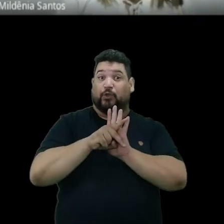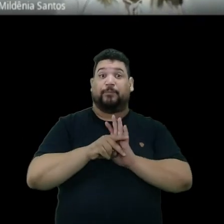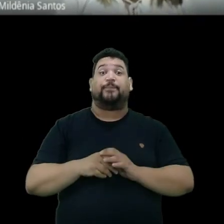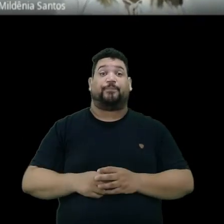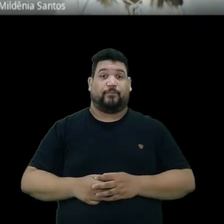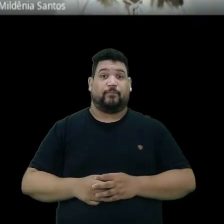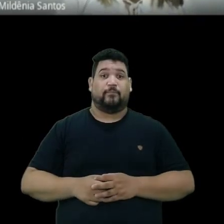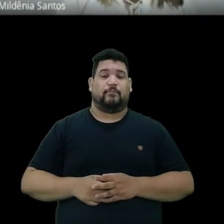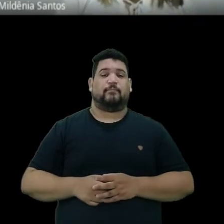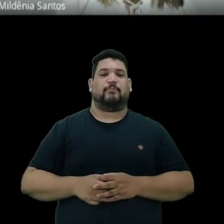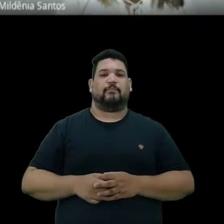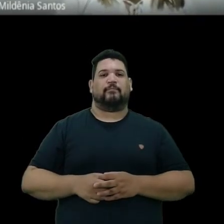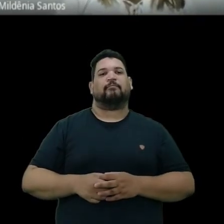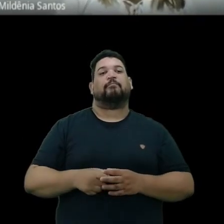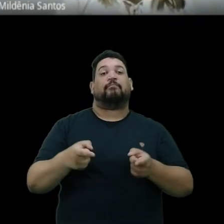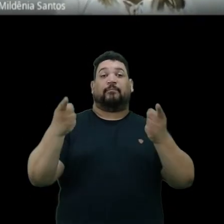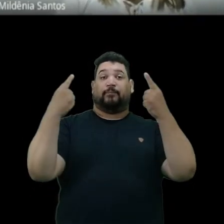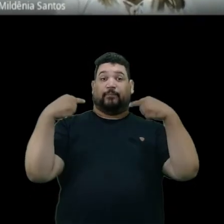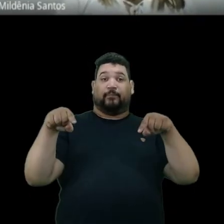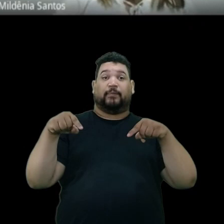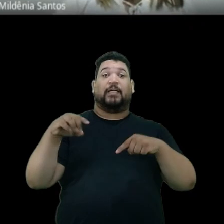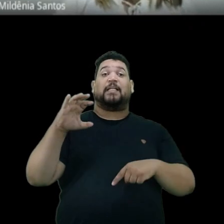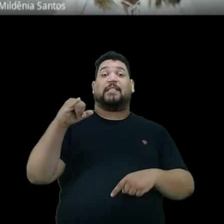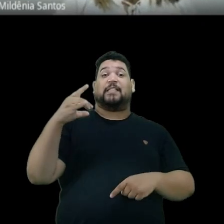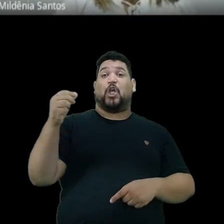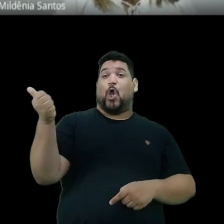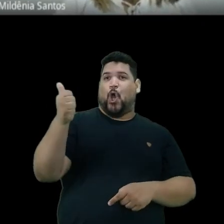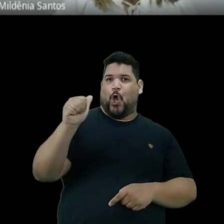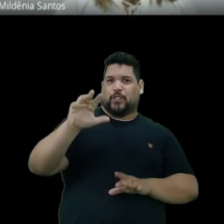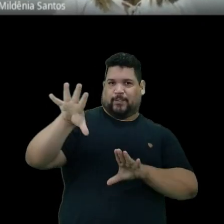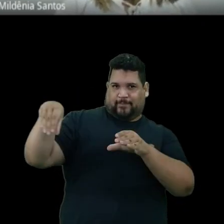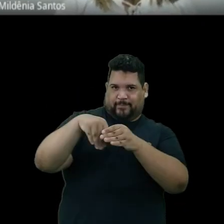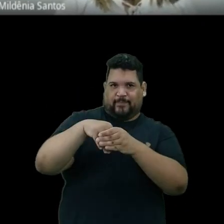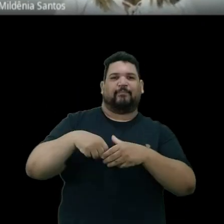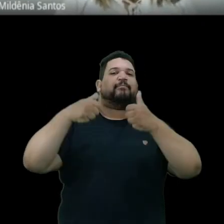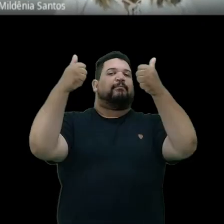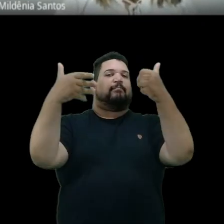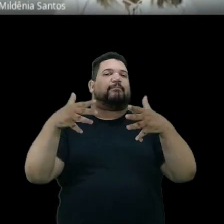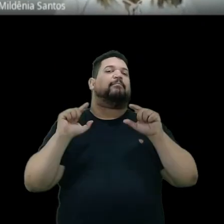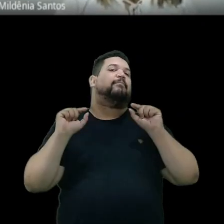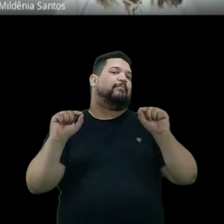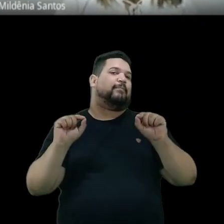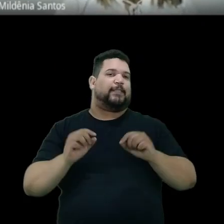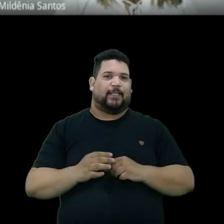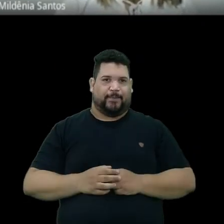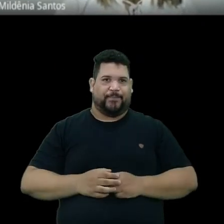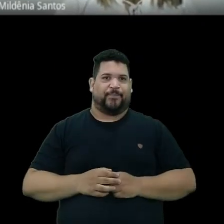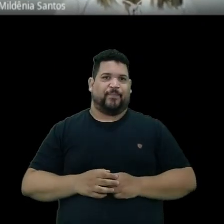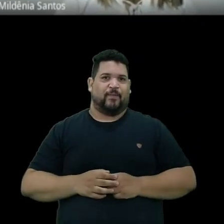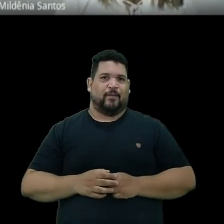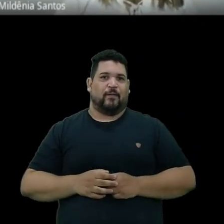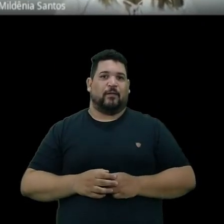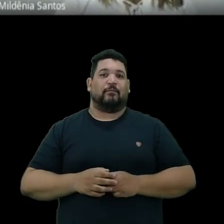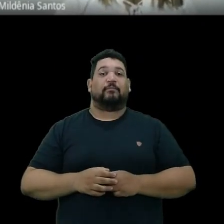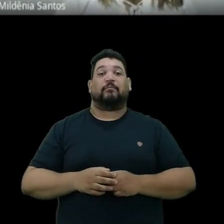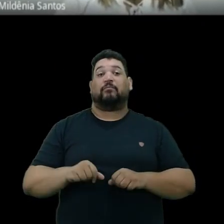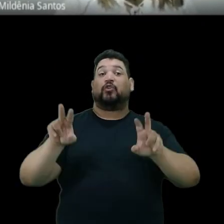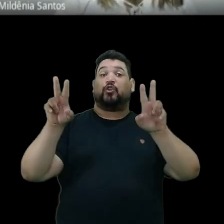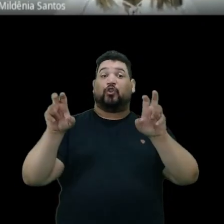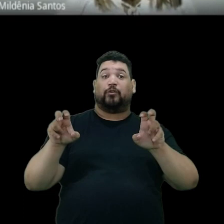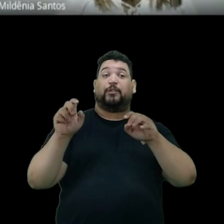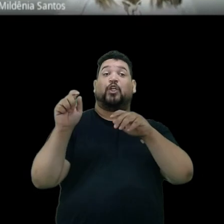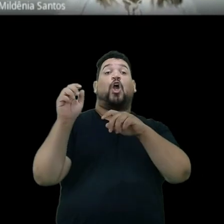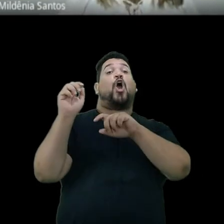Outro seria na classificação do CID-11. O que é que o CID-11 traz para a gente? Ele traz essa questão do código, né?